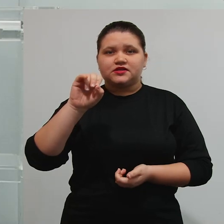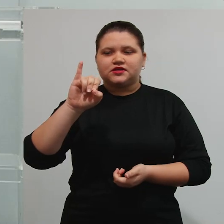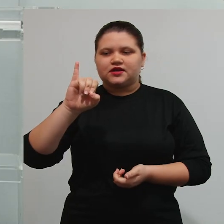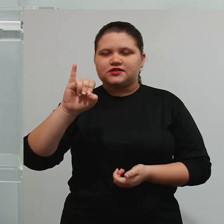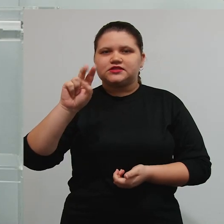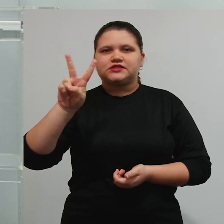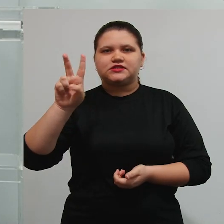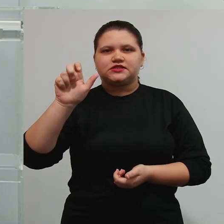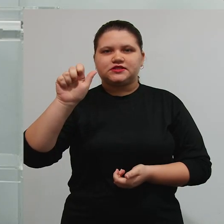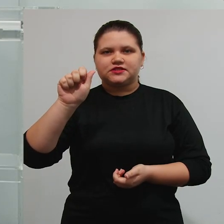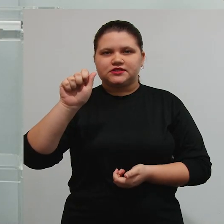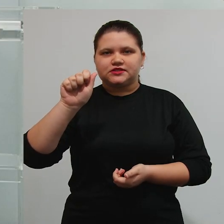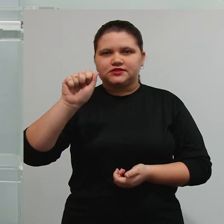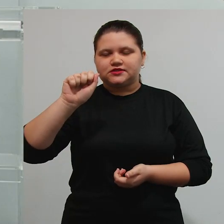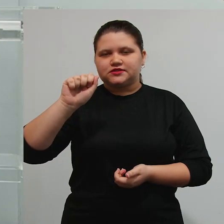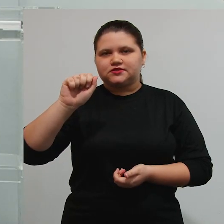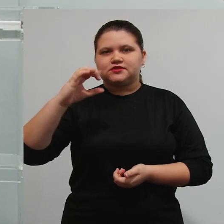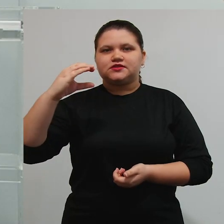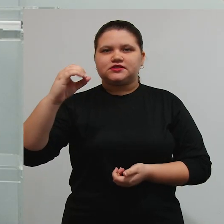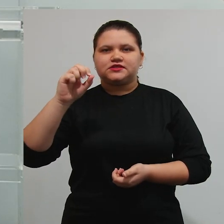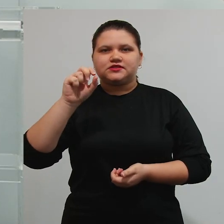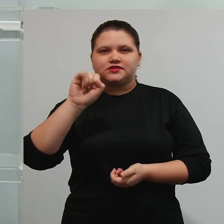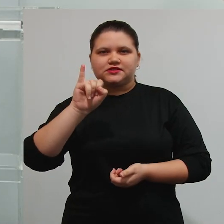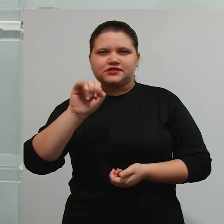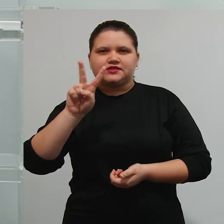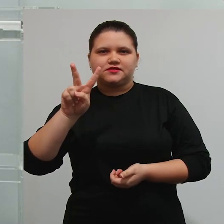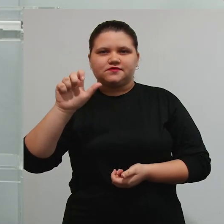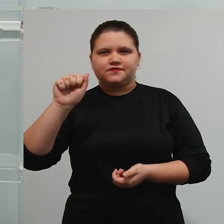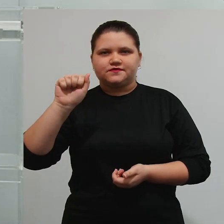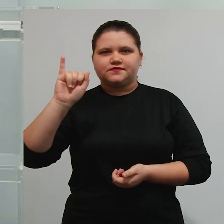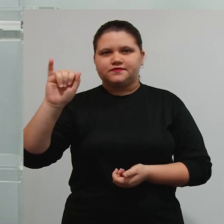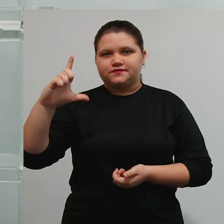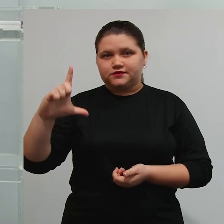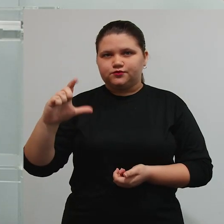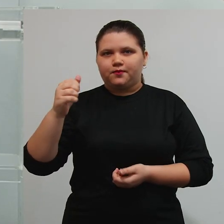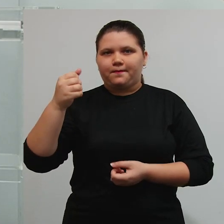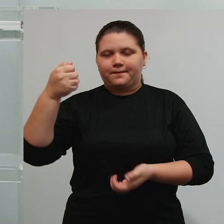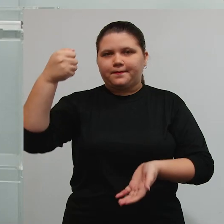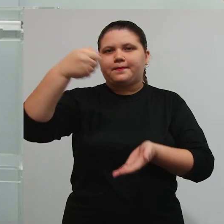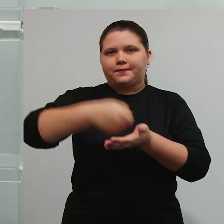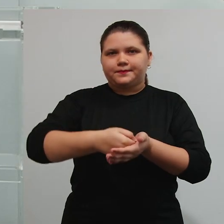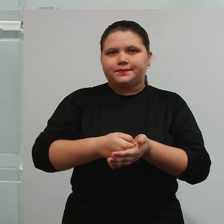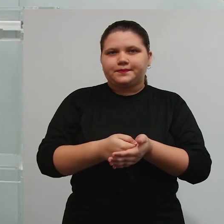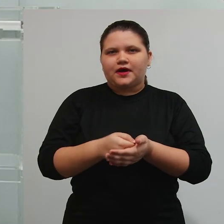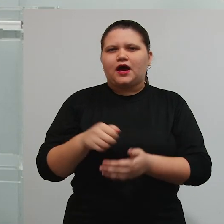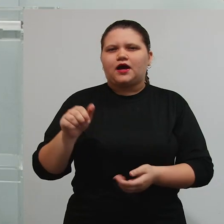porque já que o texto que você escreveu não é seu, é de quem? Então, alguém